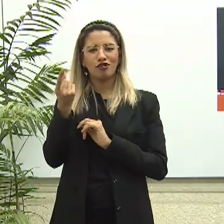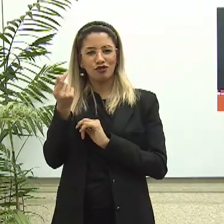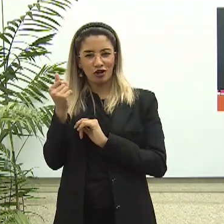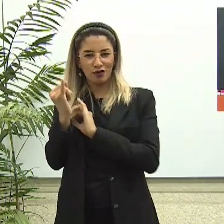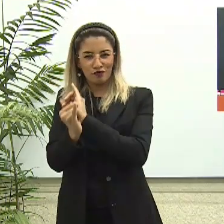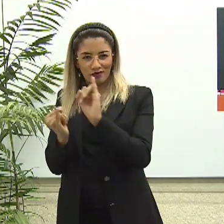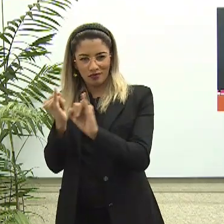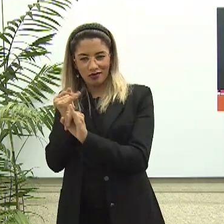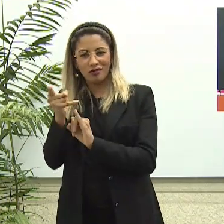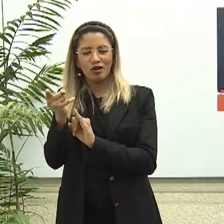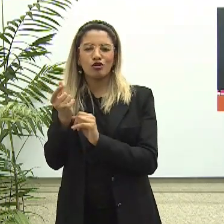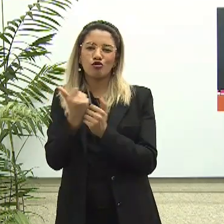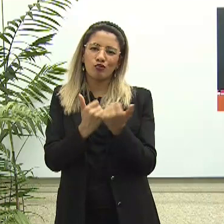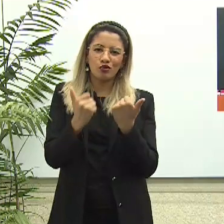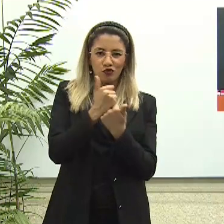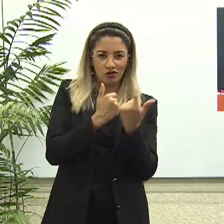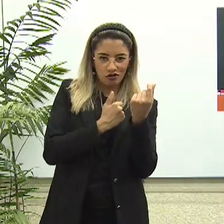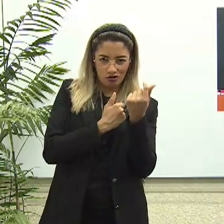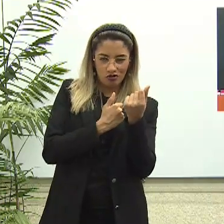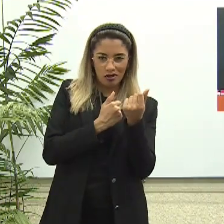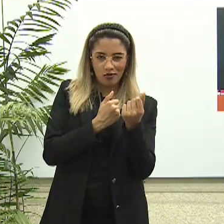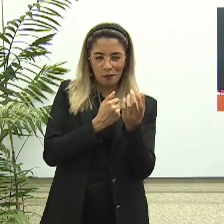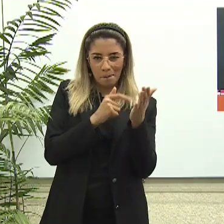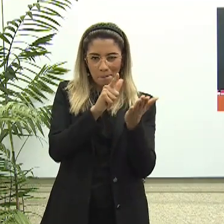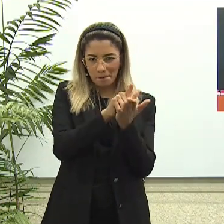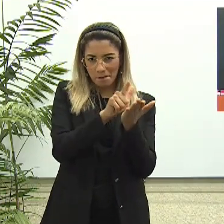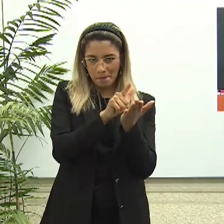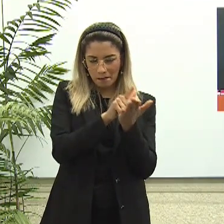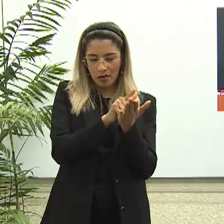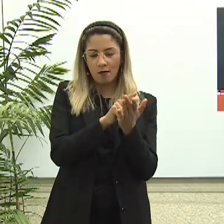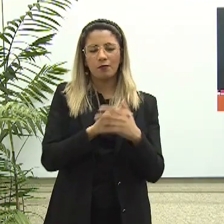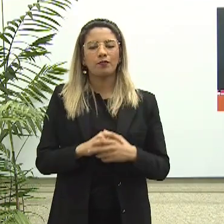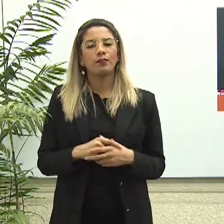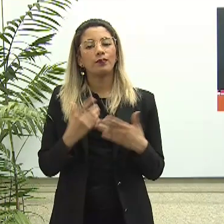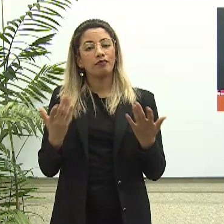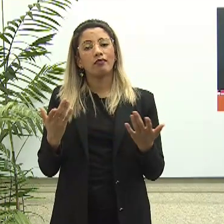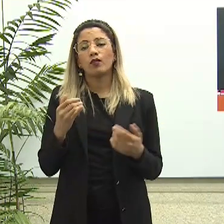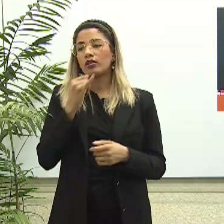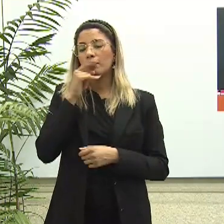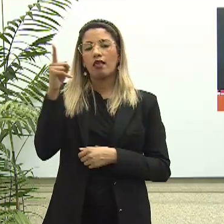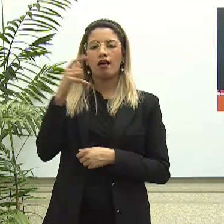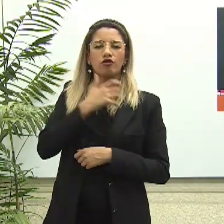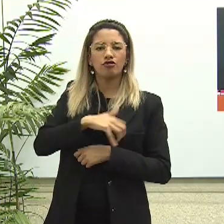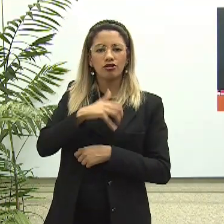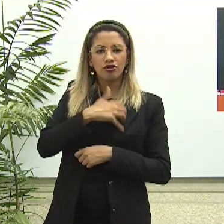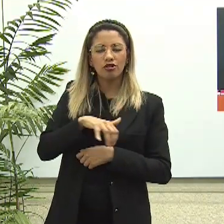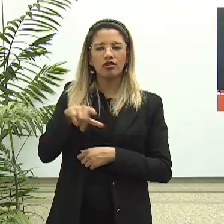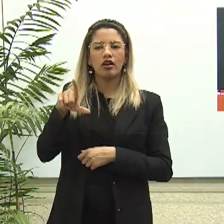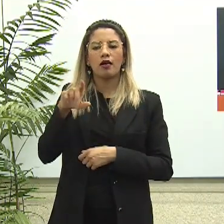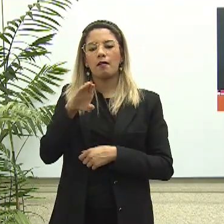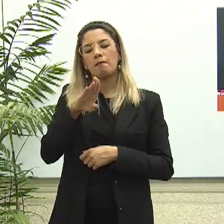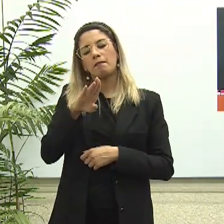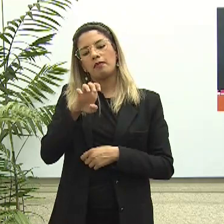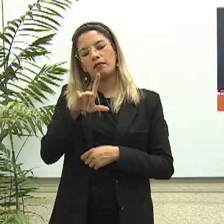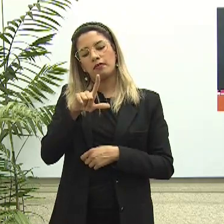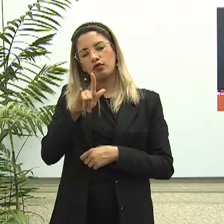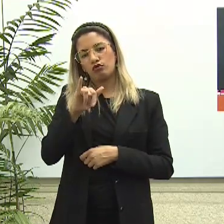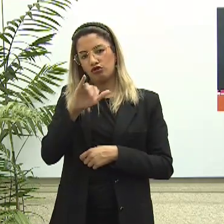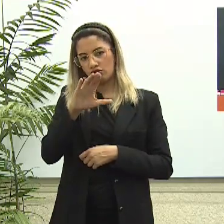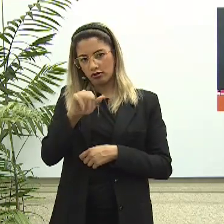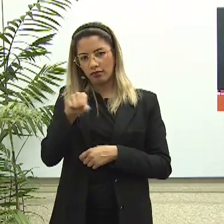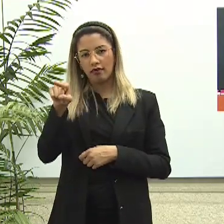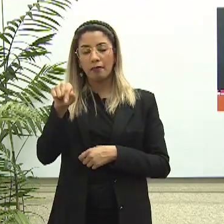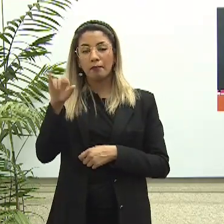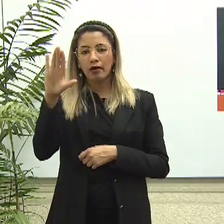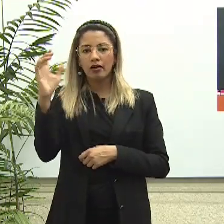de mineração consomem mais Eletricidade do que do que a Argentina por exemplo do que a Bélgica então eh ou aquilo que eu